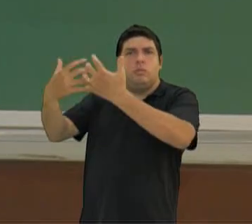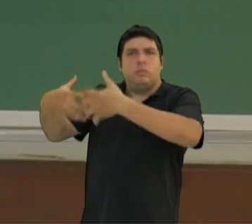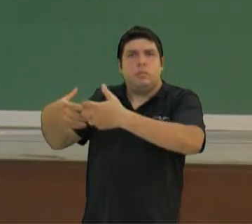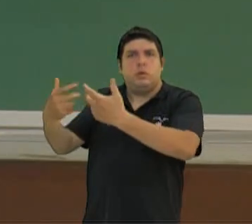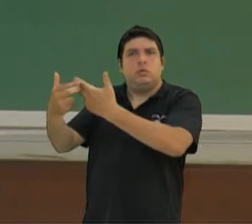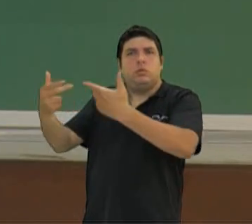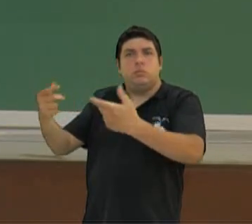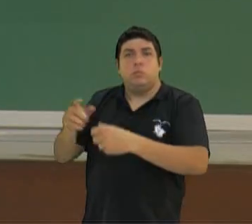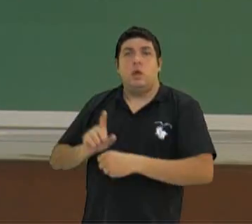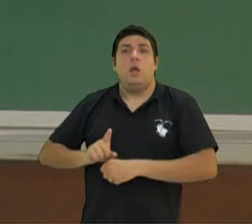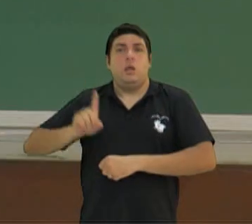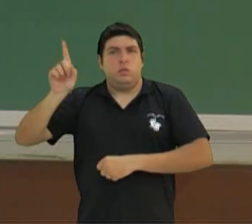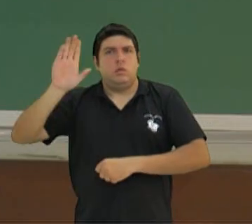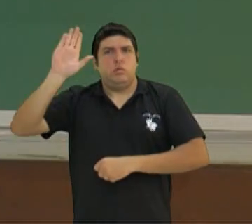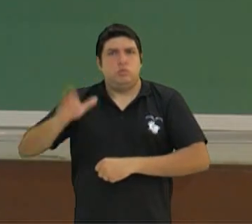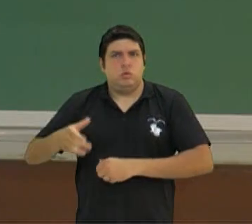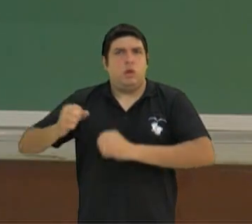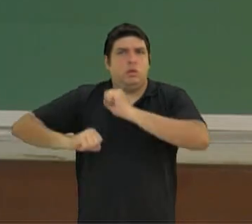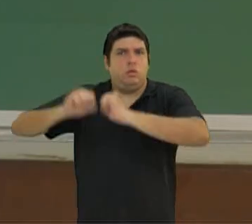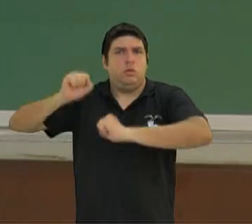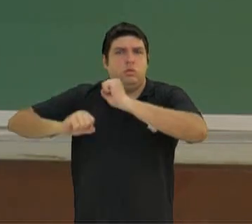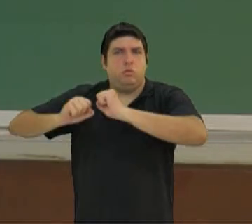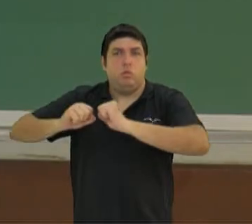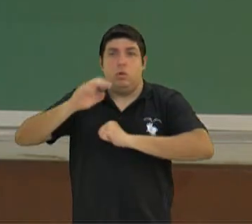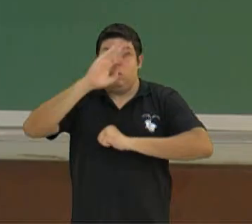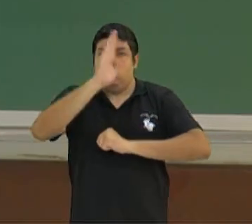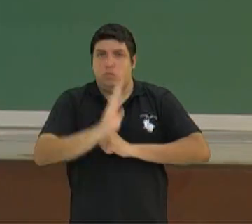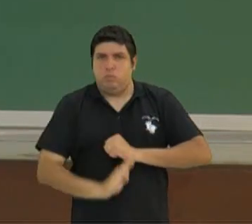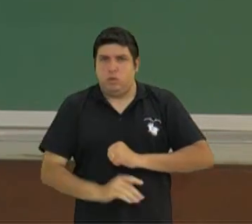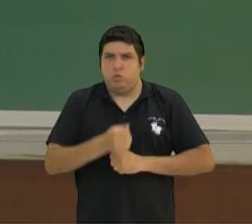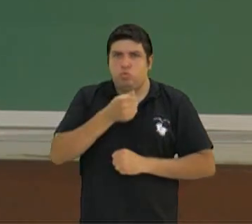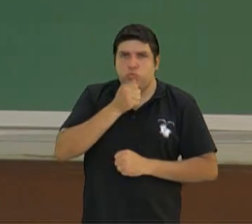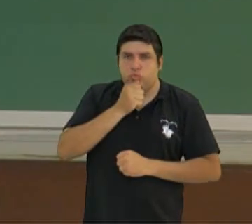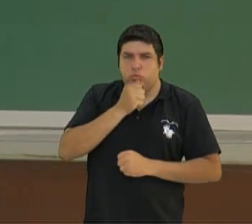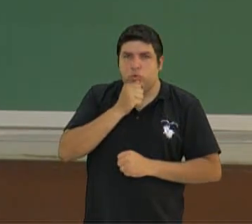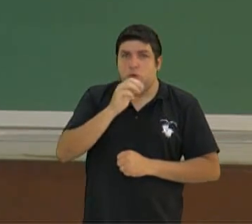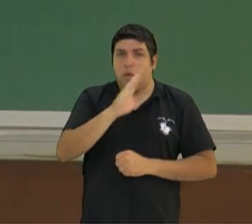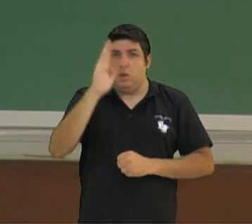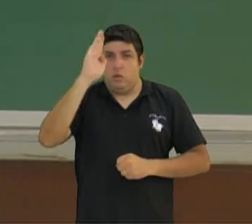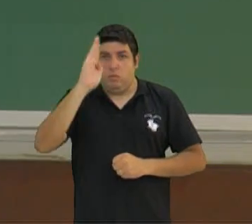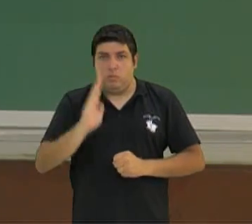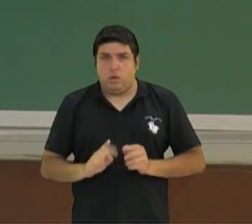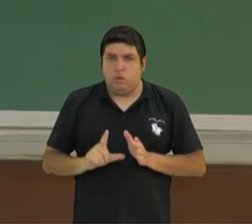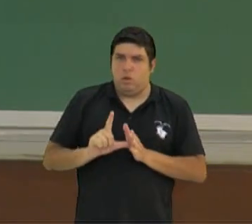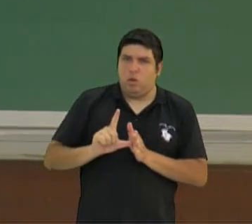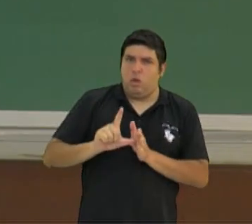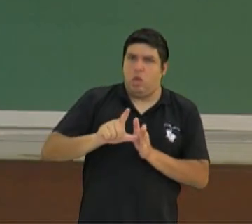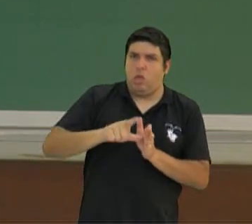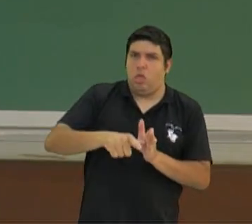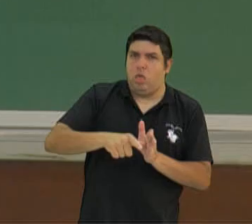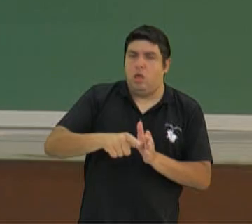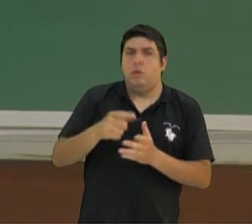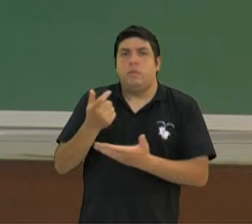acontecido a industrialização. Então, se o Brasil ia começar mais tarde do que outras partes, ele precisou comprar as primeiras